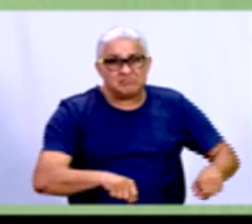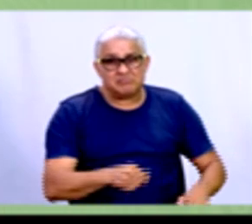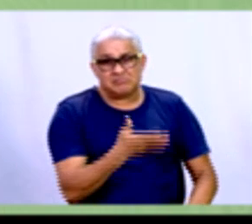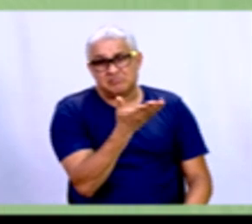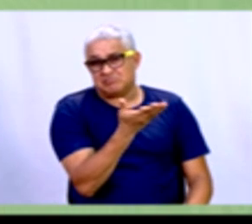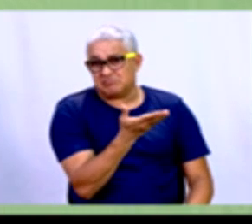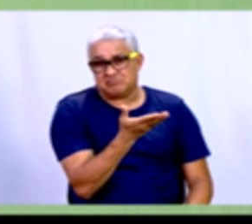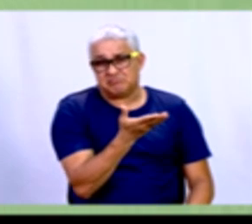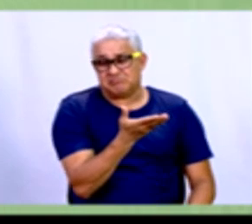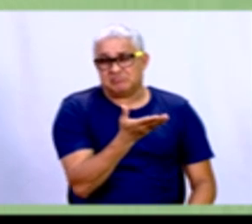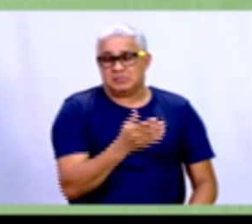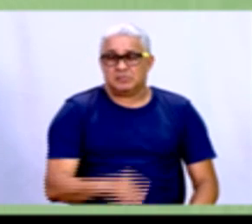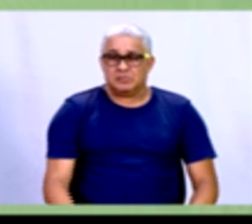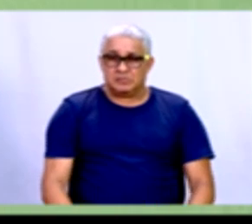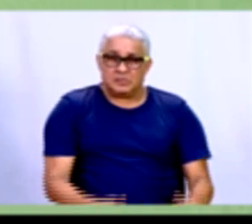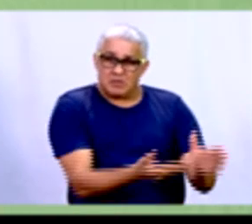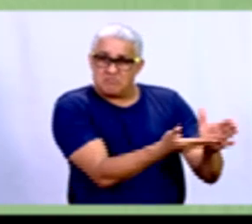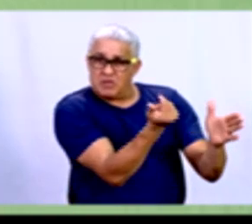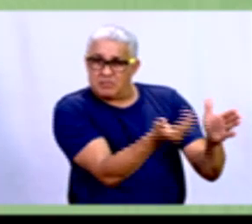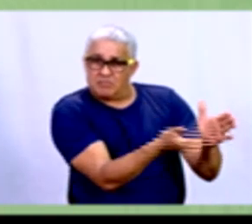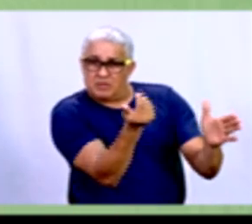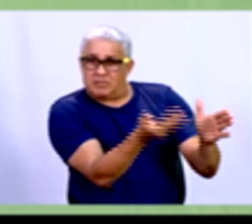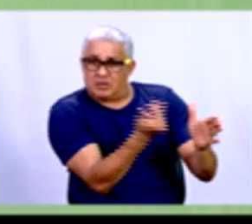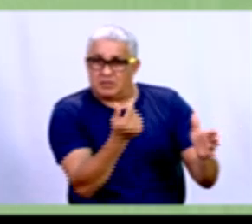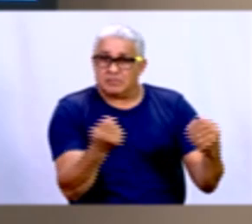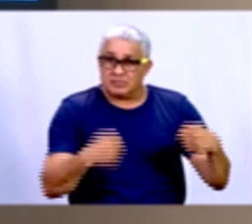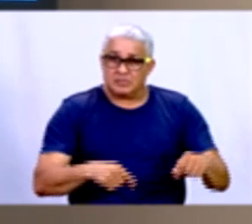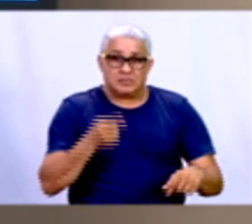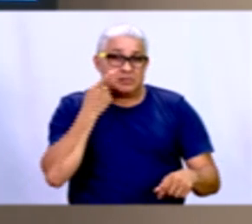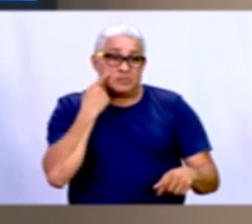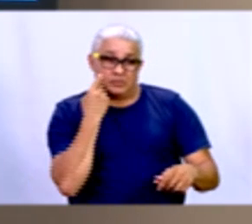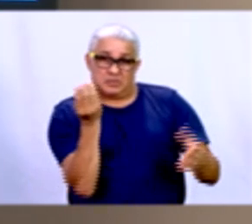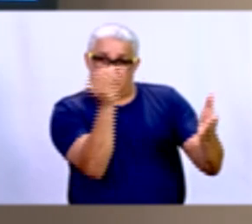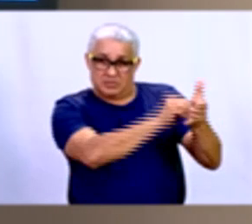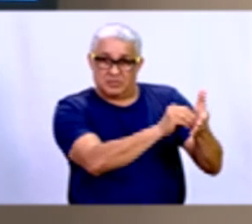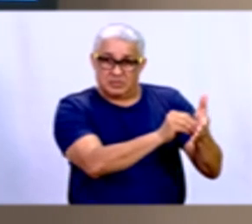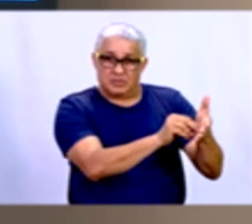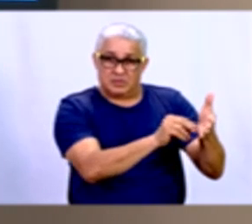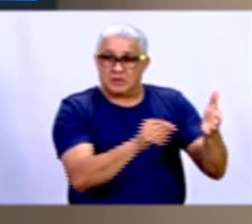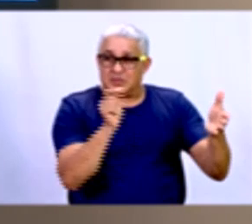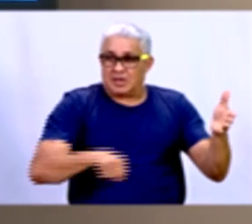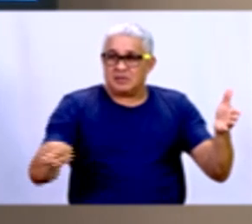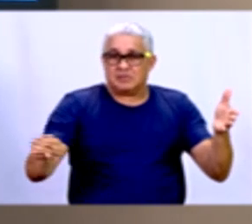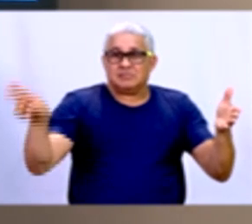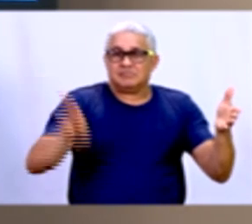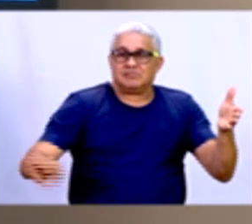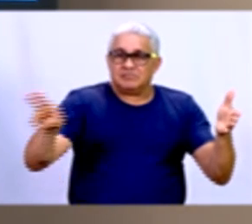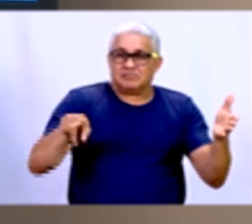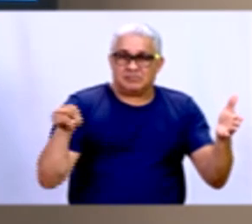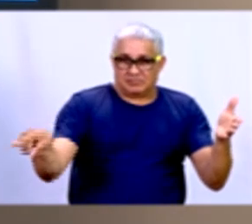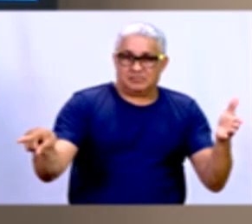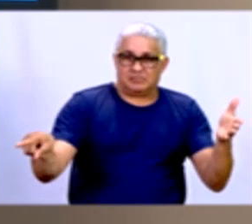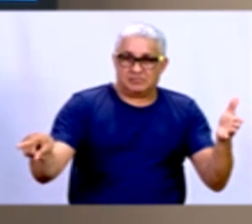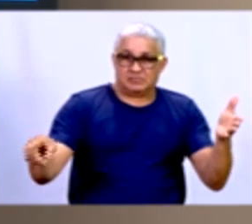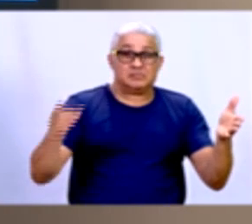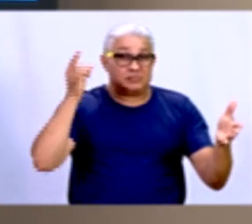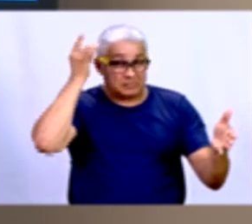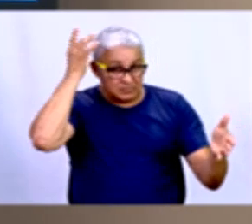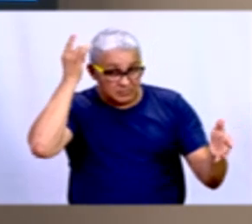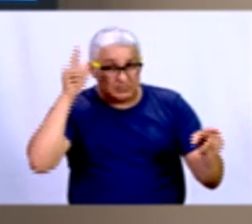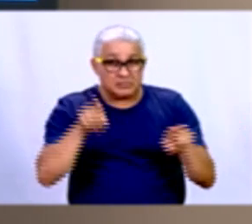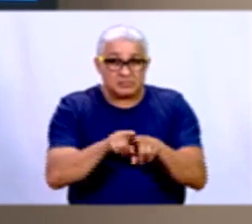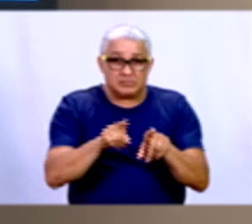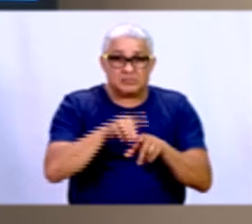certo? Então eu tenho que ver se aquilo que está sendo colocado é útil ou não para o usuário. É fácil de